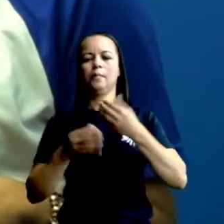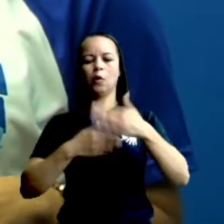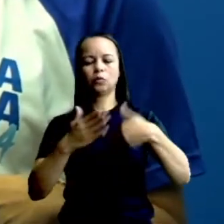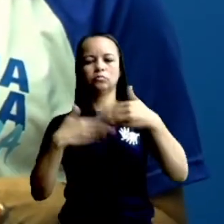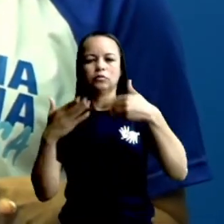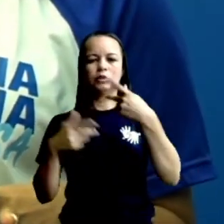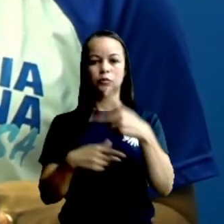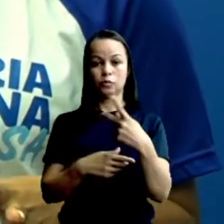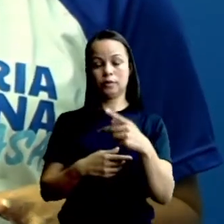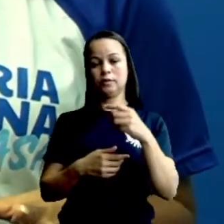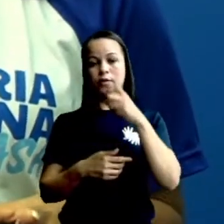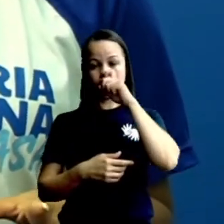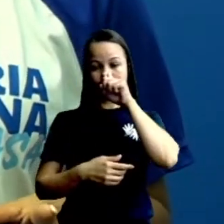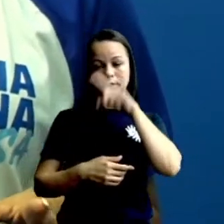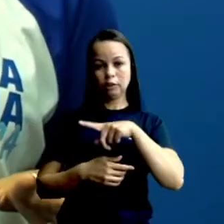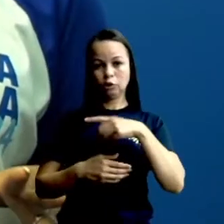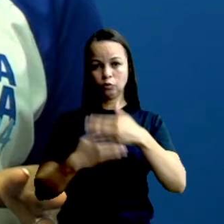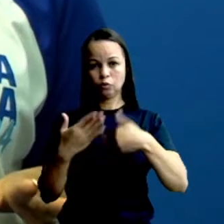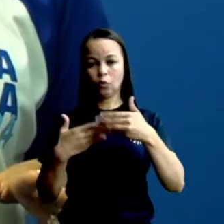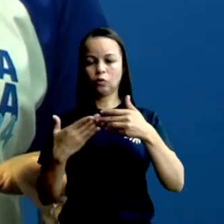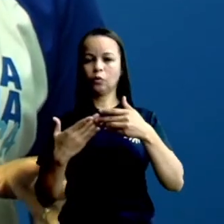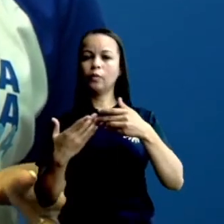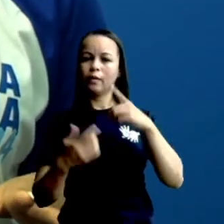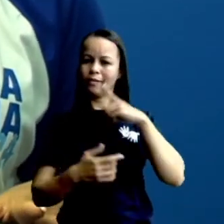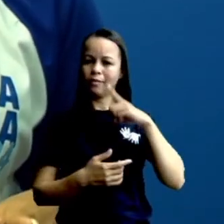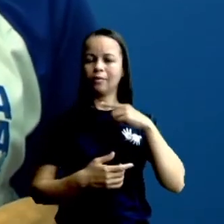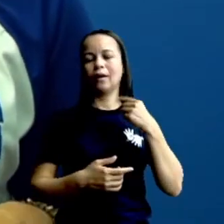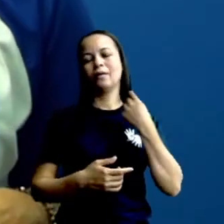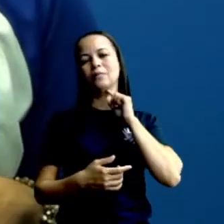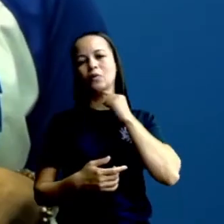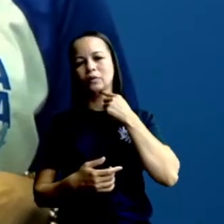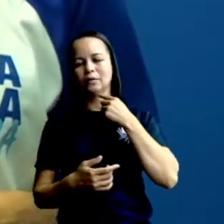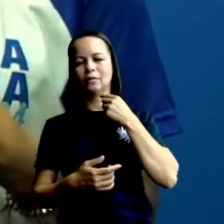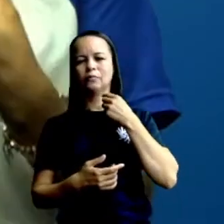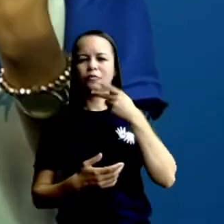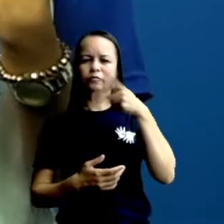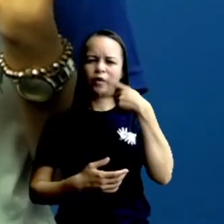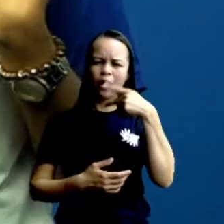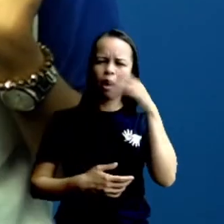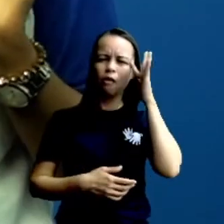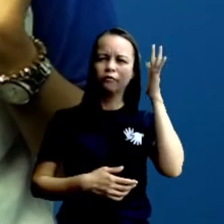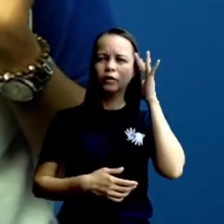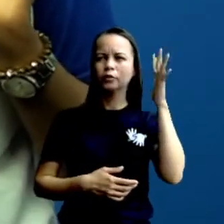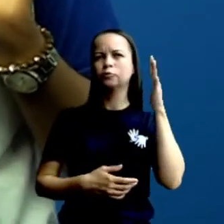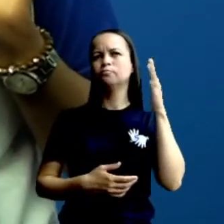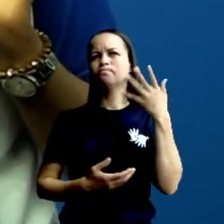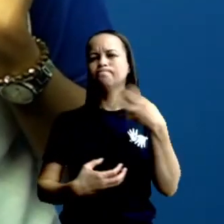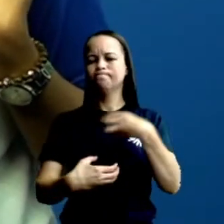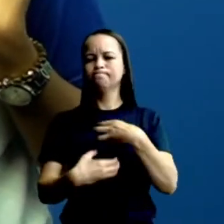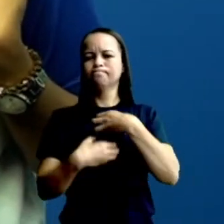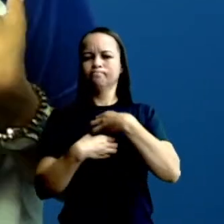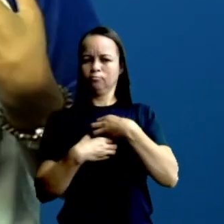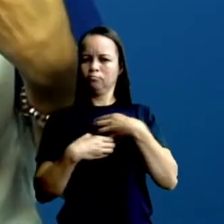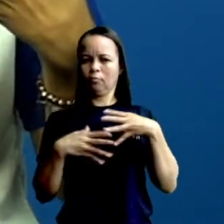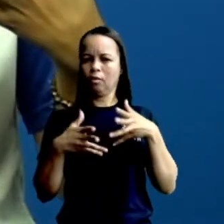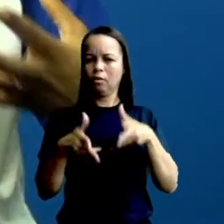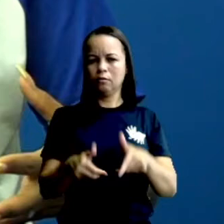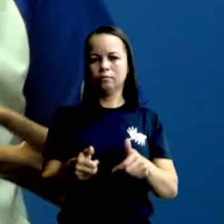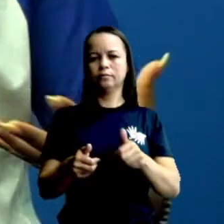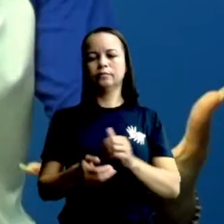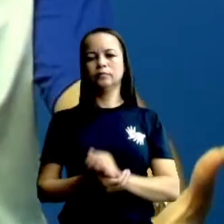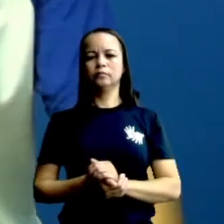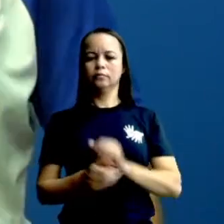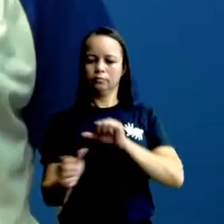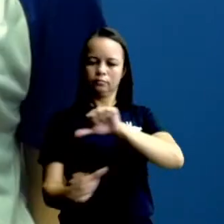um tipo de poluição, tá bom? Vamos falar, refletir, certo? Se sensibilizar com tudo isso, tá?